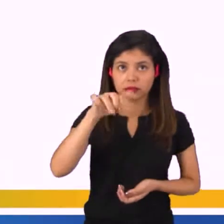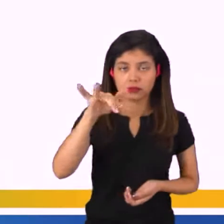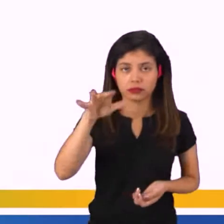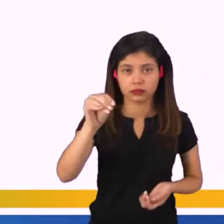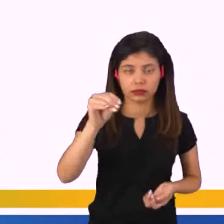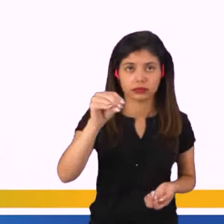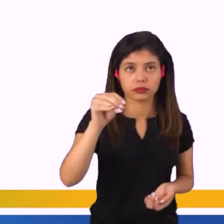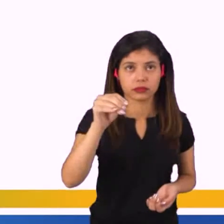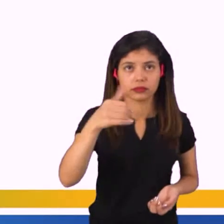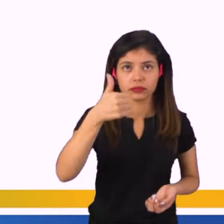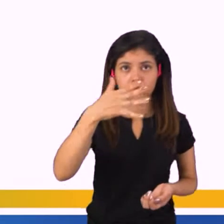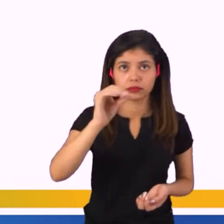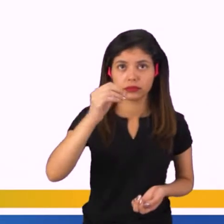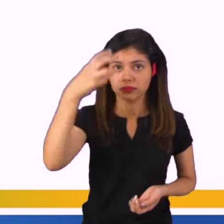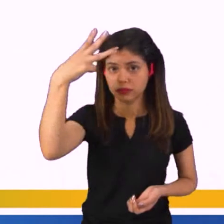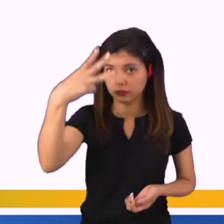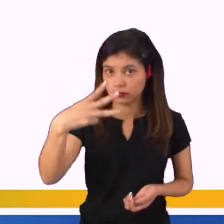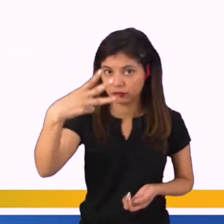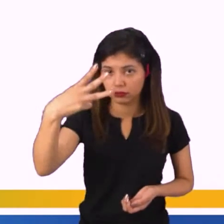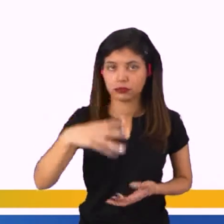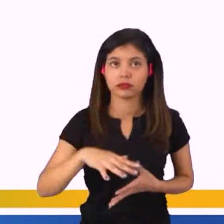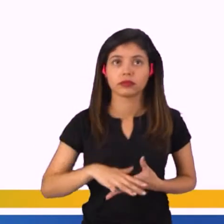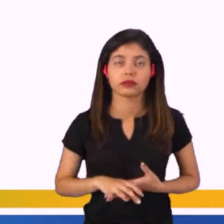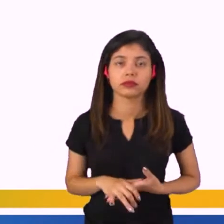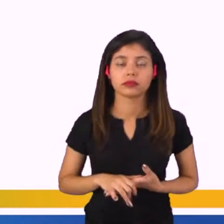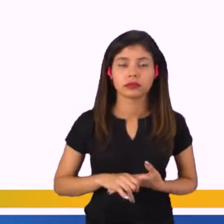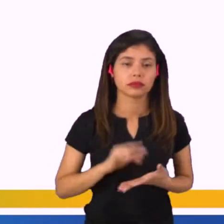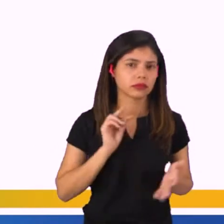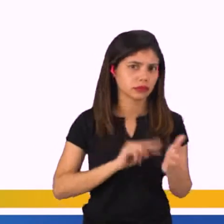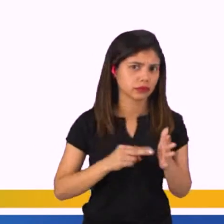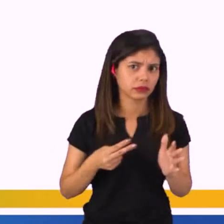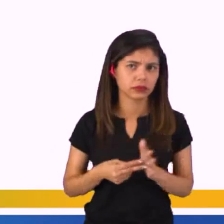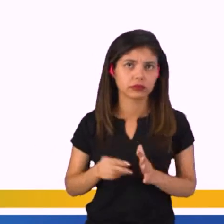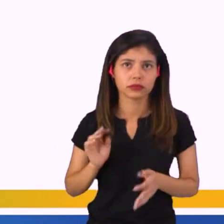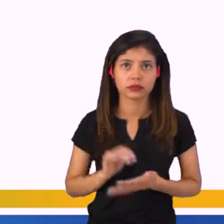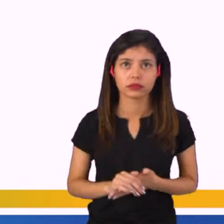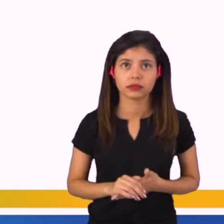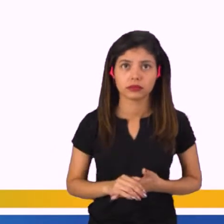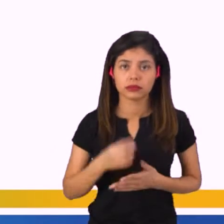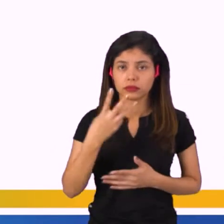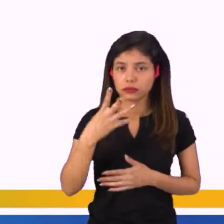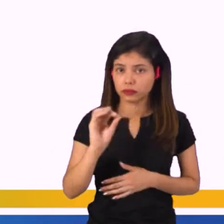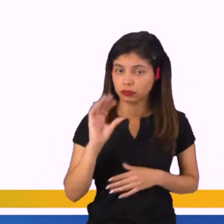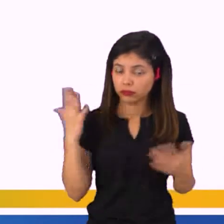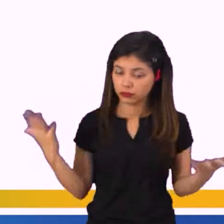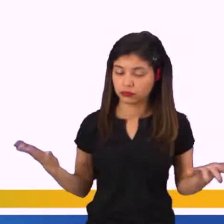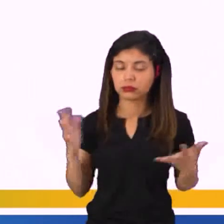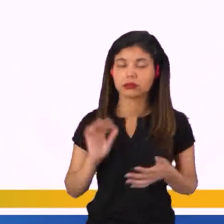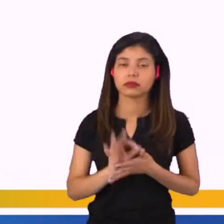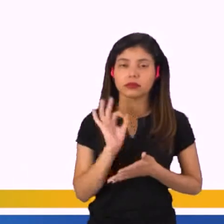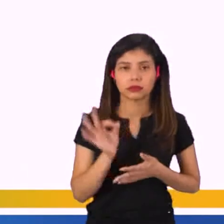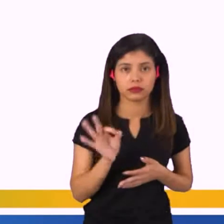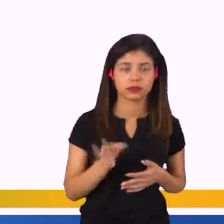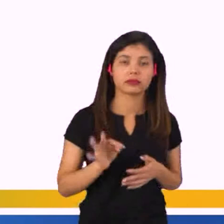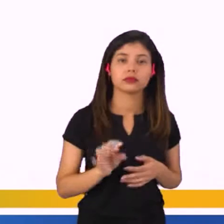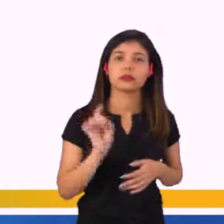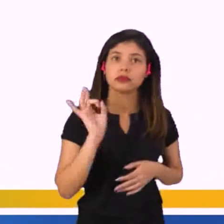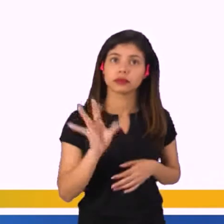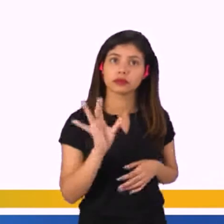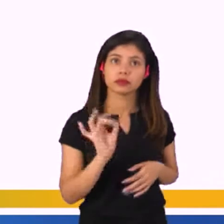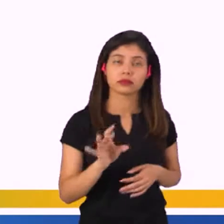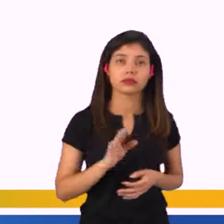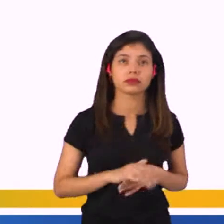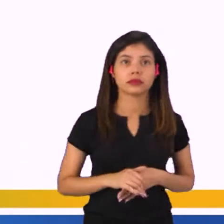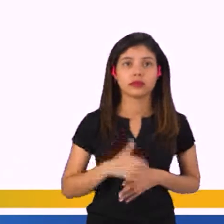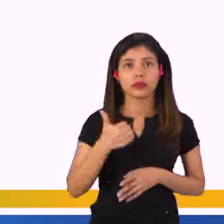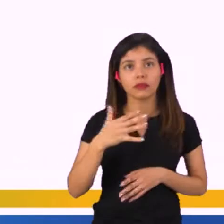em milímetro por 10 3 vezes. Então, não quer dizer que nós vamos dividir por 30, certo? Quer dizer que